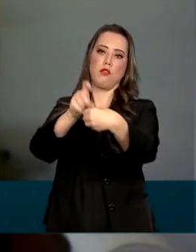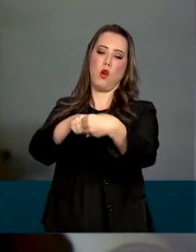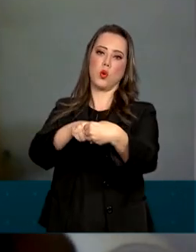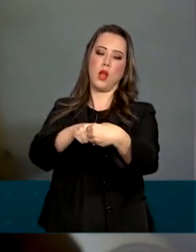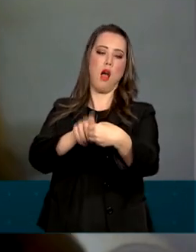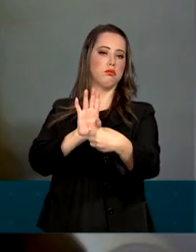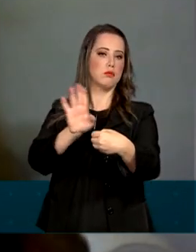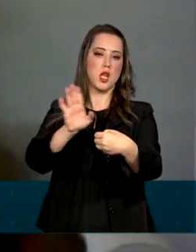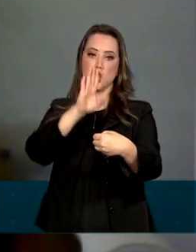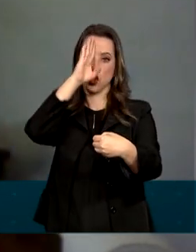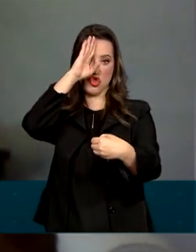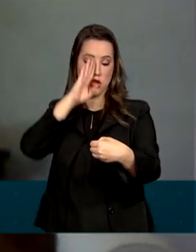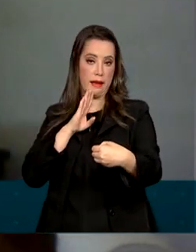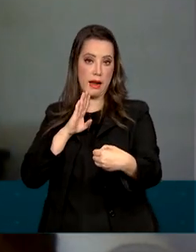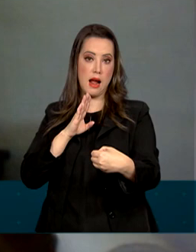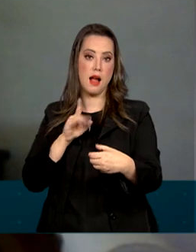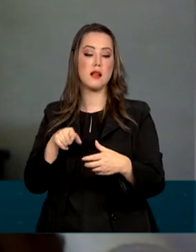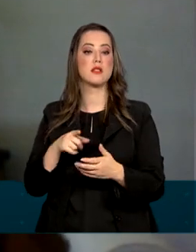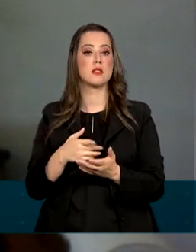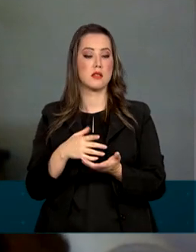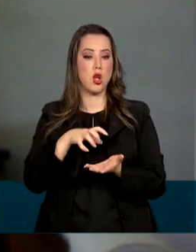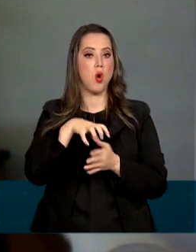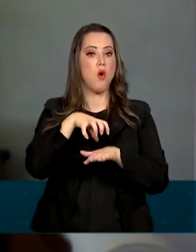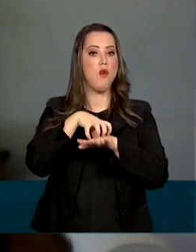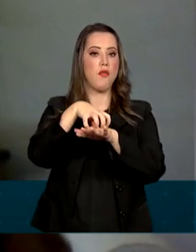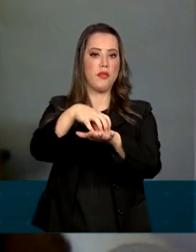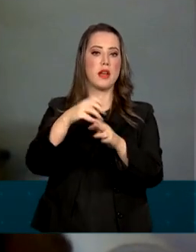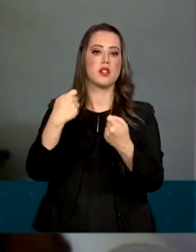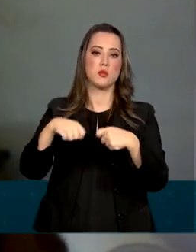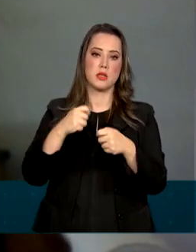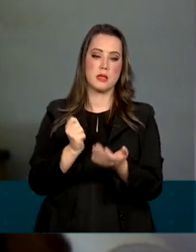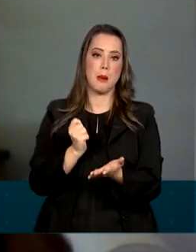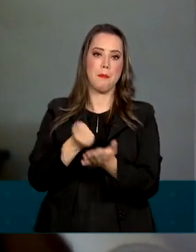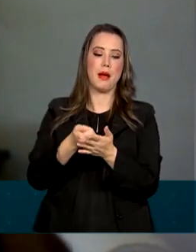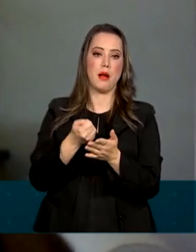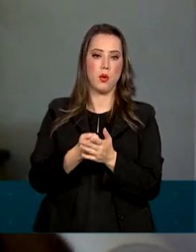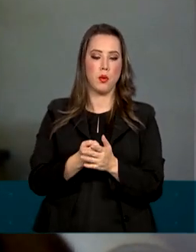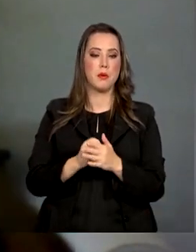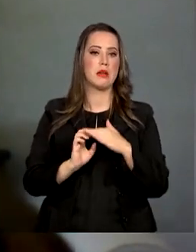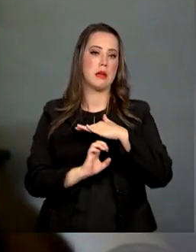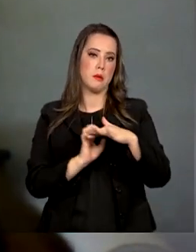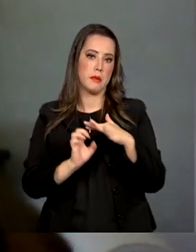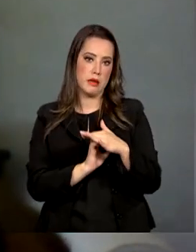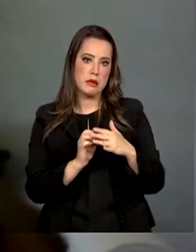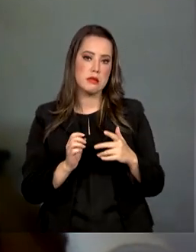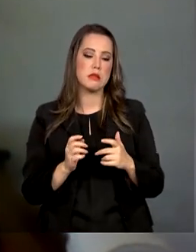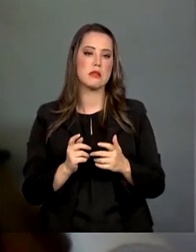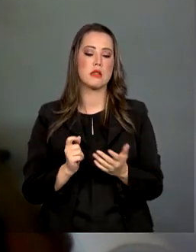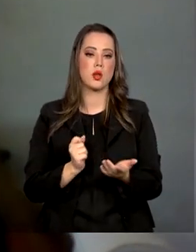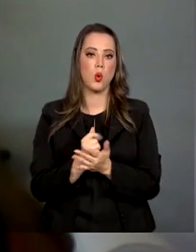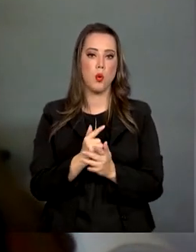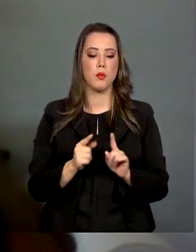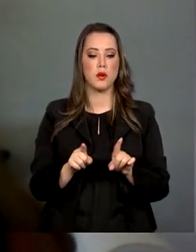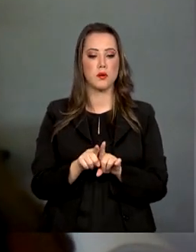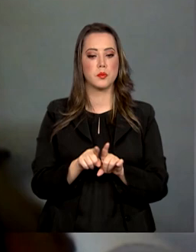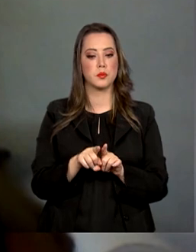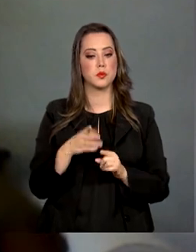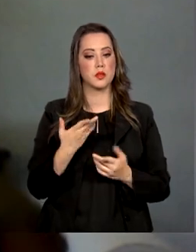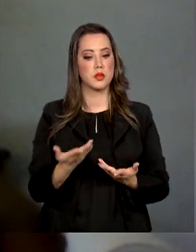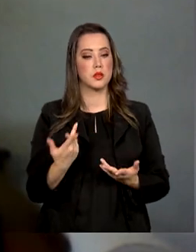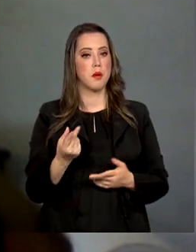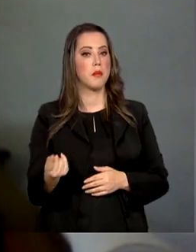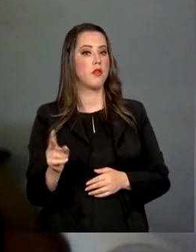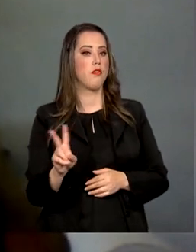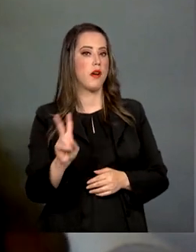qualquer custo, sendo que o frete deve ser bancado pelo lojista, pela empresa onde ele adquiriu o produto, além